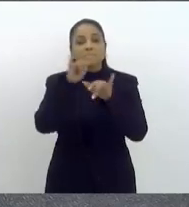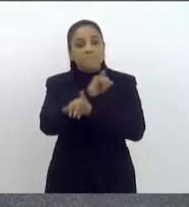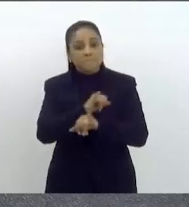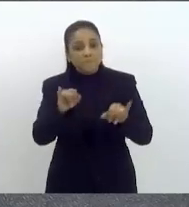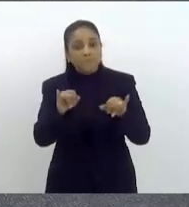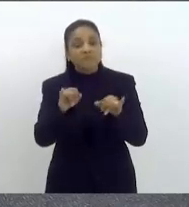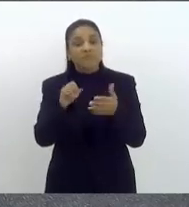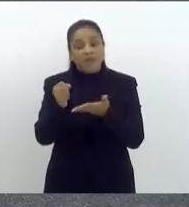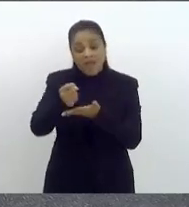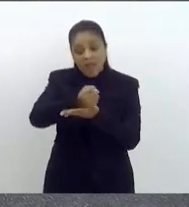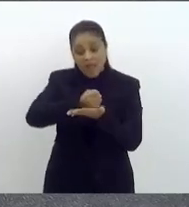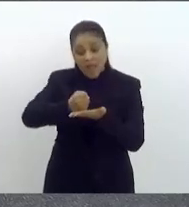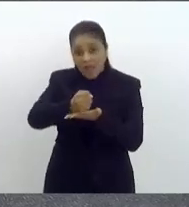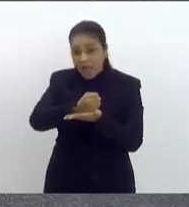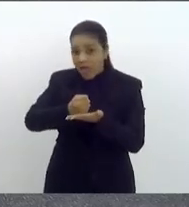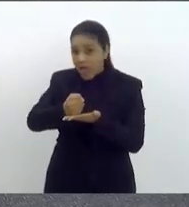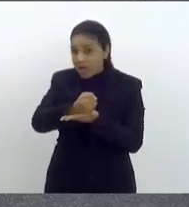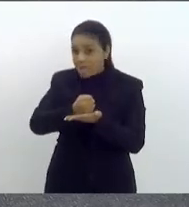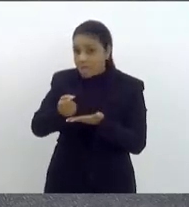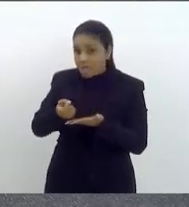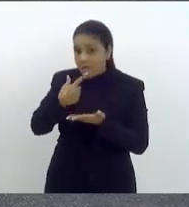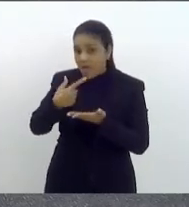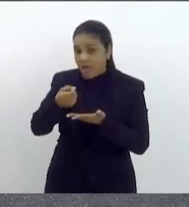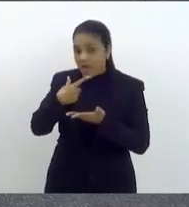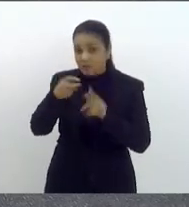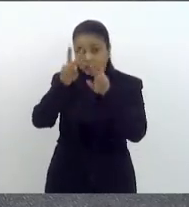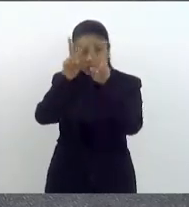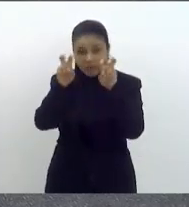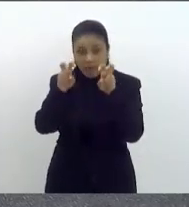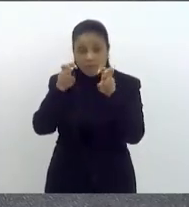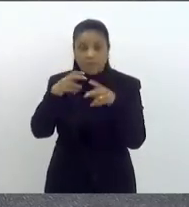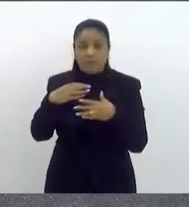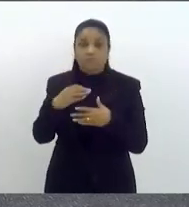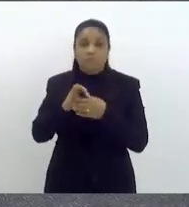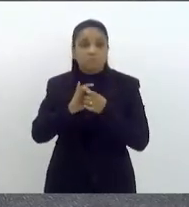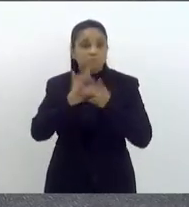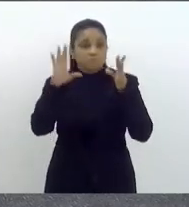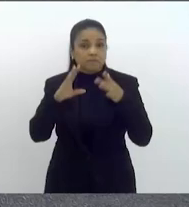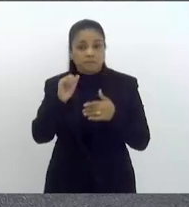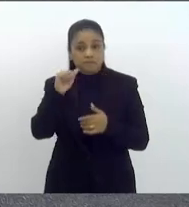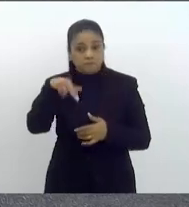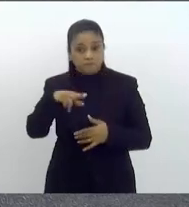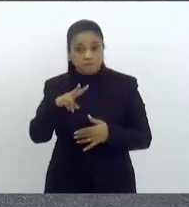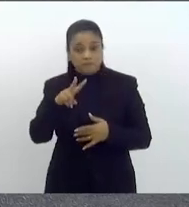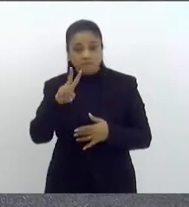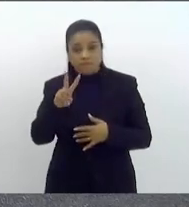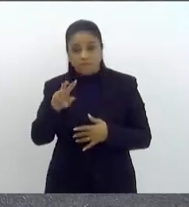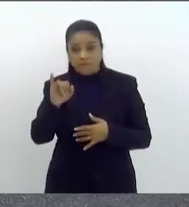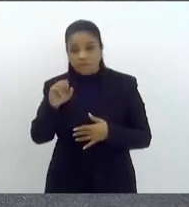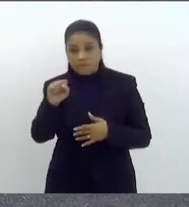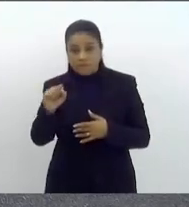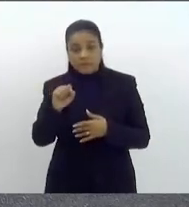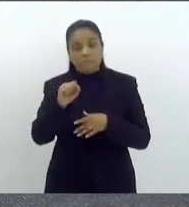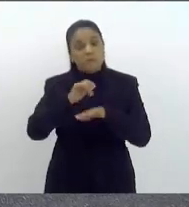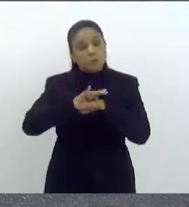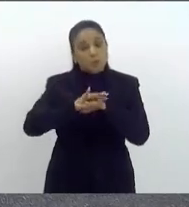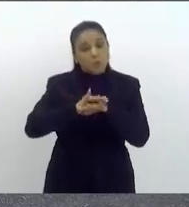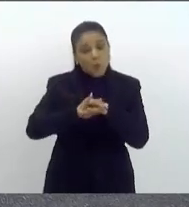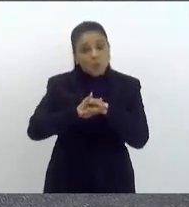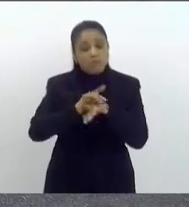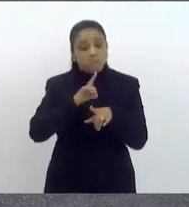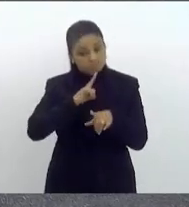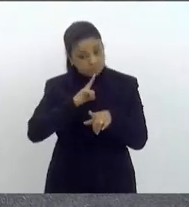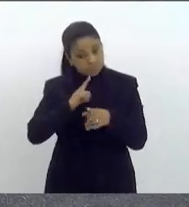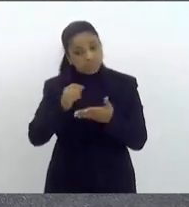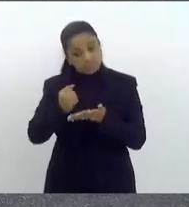falando de remédios autorizados pela Anvisa receitados por um médico para aquela Patologia e que hoje existem nas farmácias